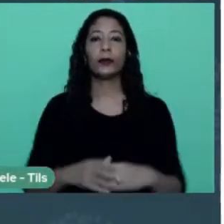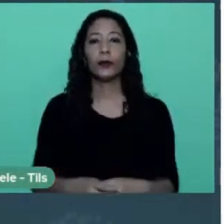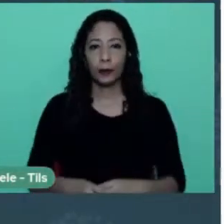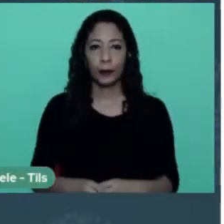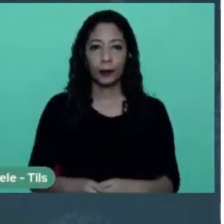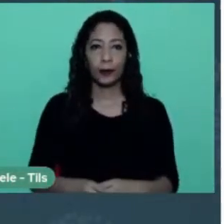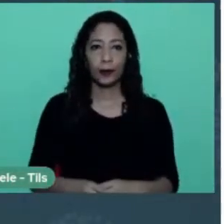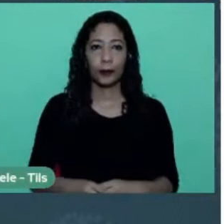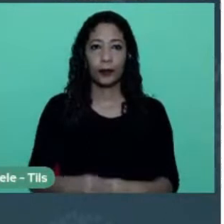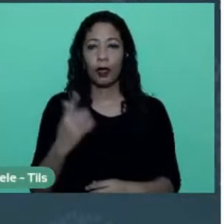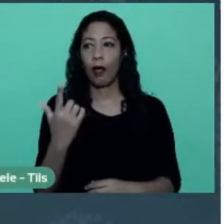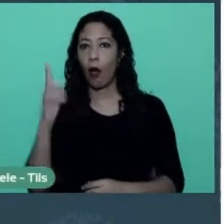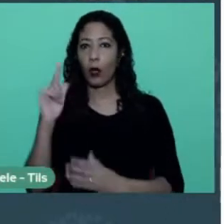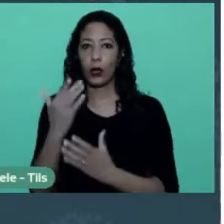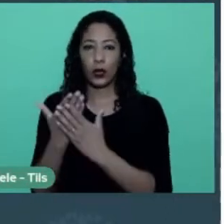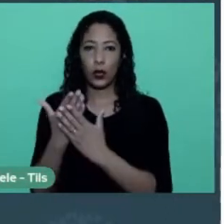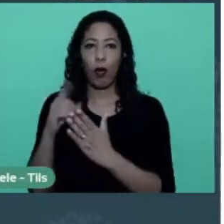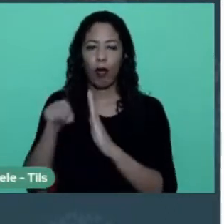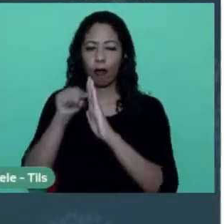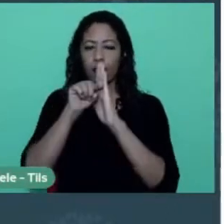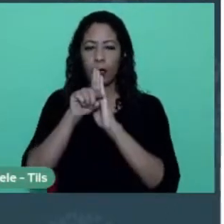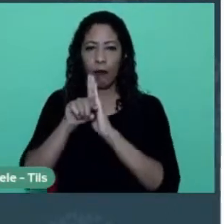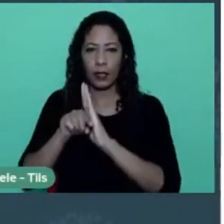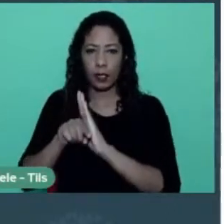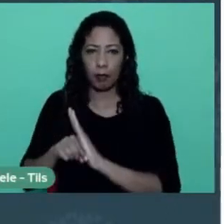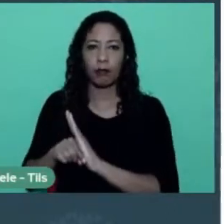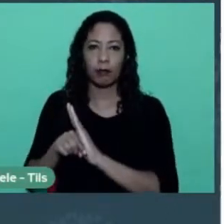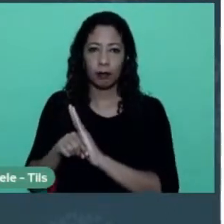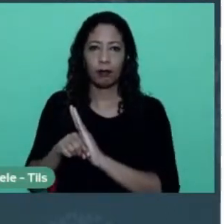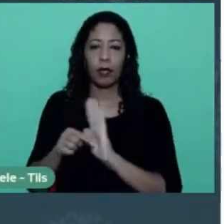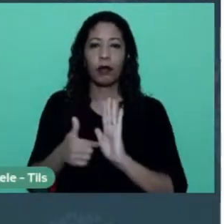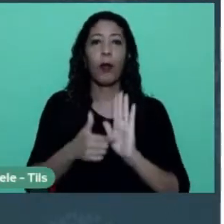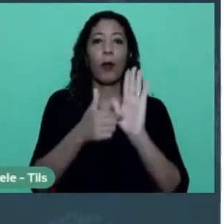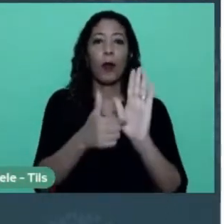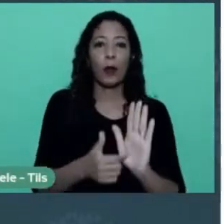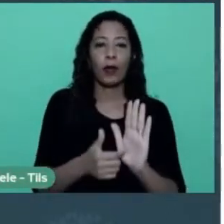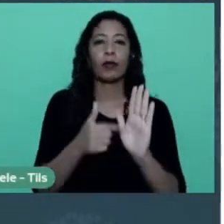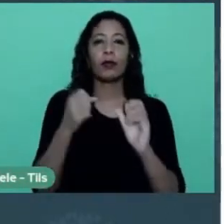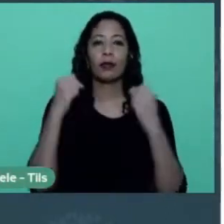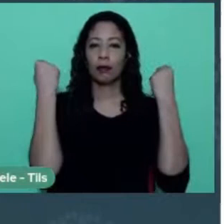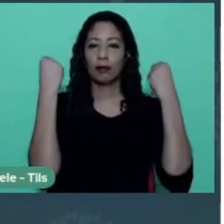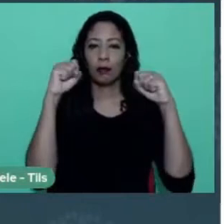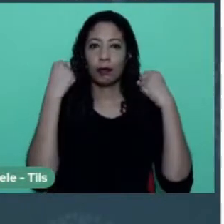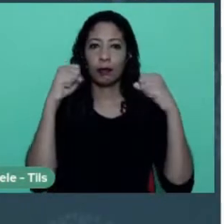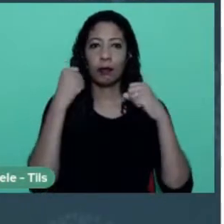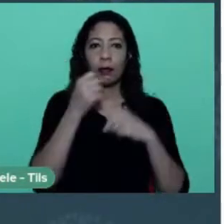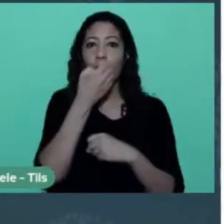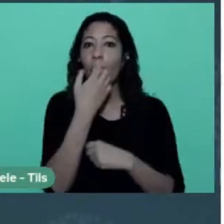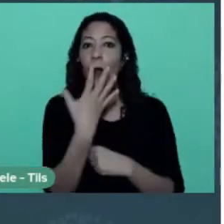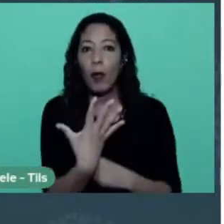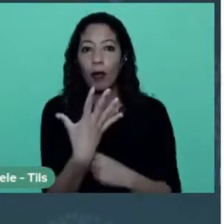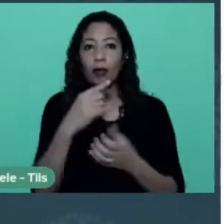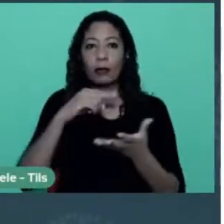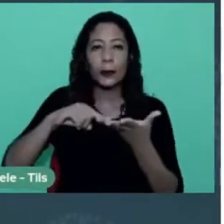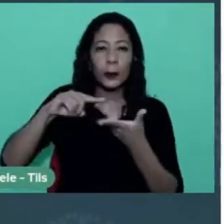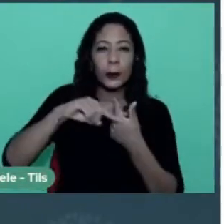um outro estudo, uma revisão sistemática e meta-análise, trazendo os benefícios do exercício físico na hiperreatividade de